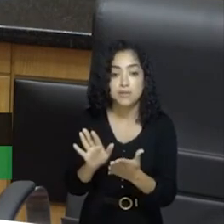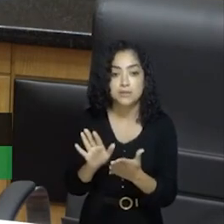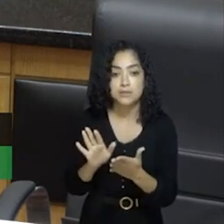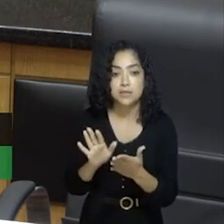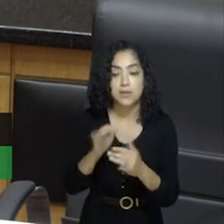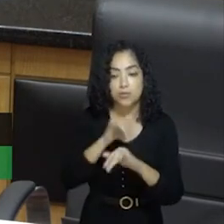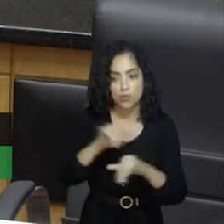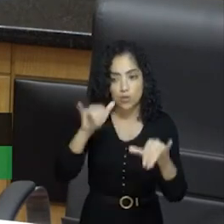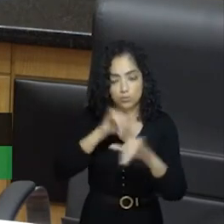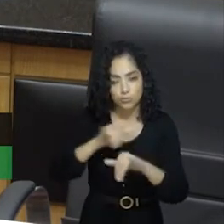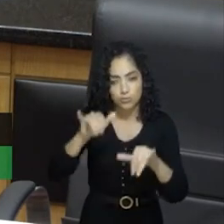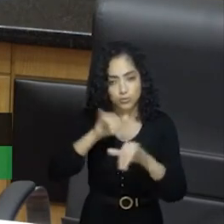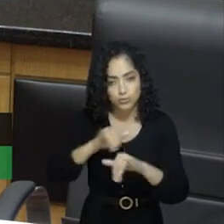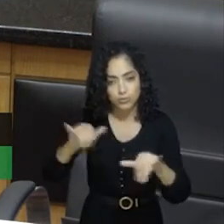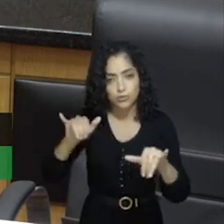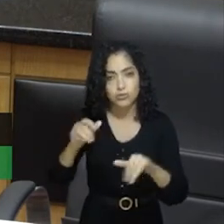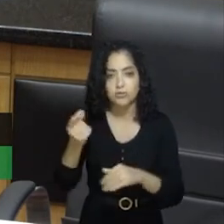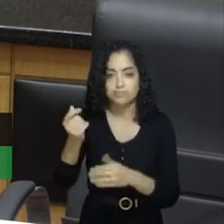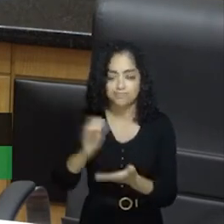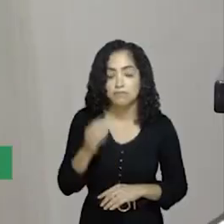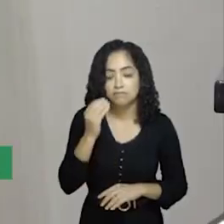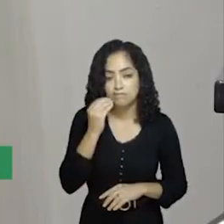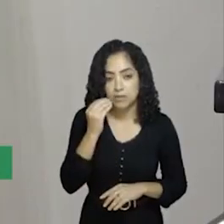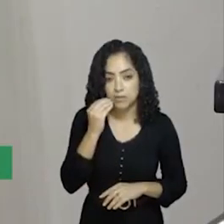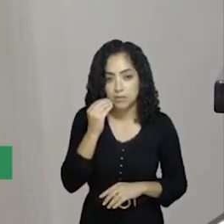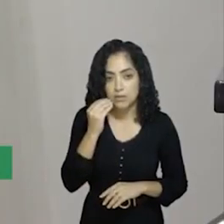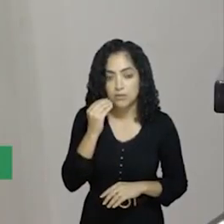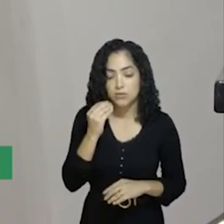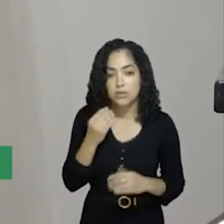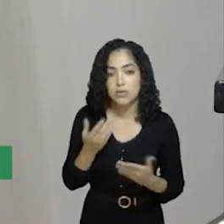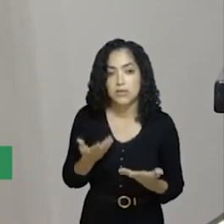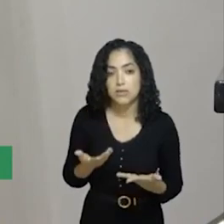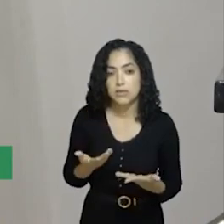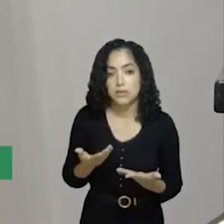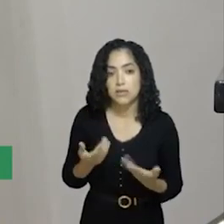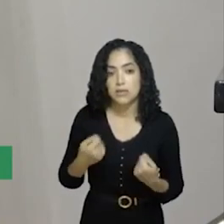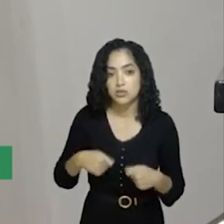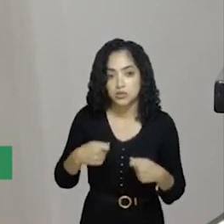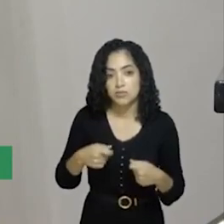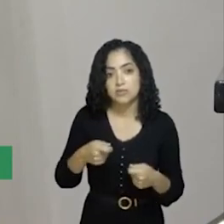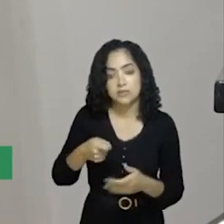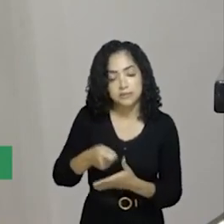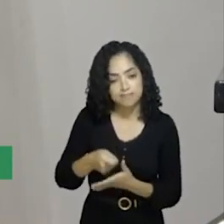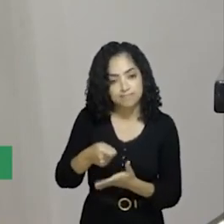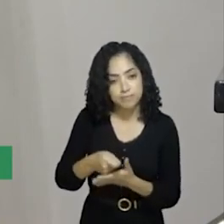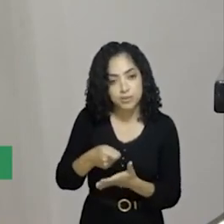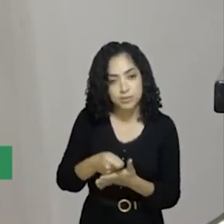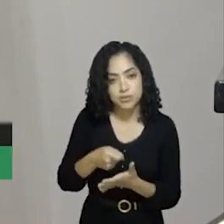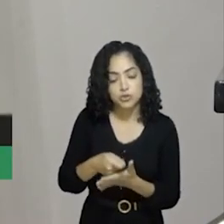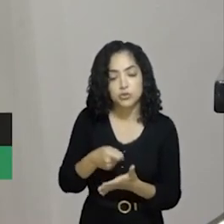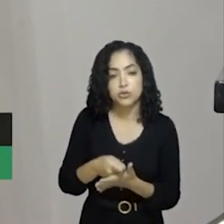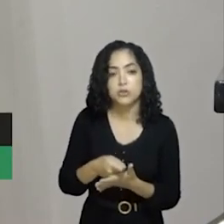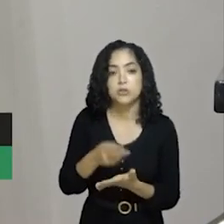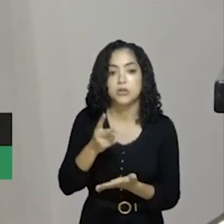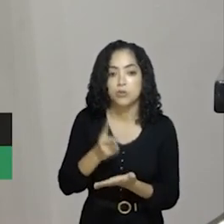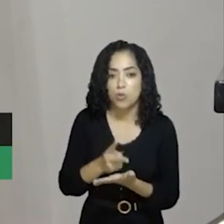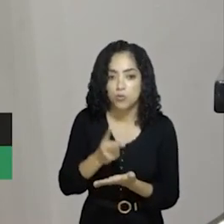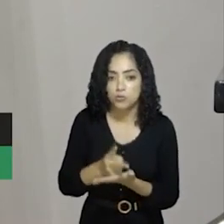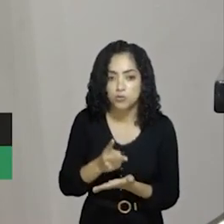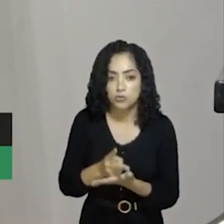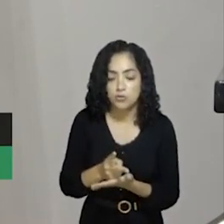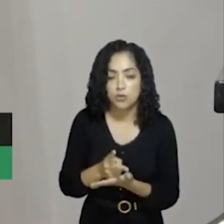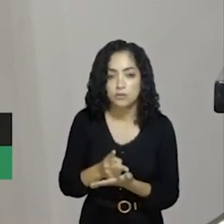anúncio desses recursos para nossa agricultura brasileira nós temos que insistir e continuar